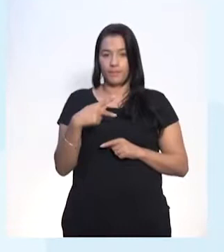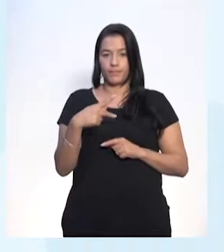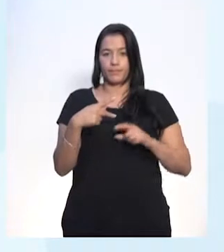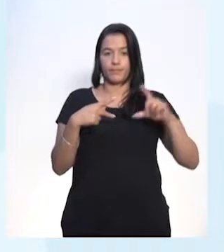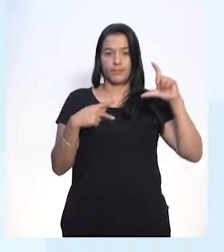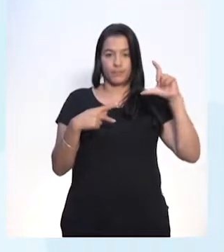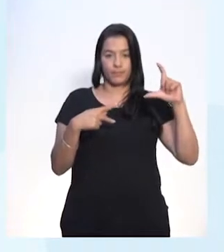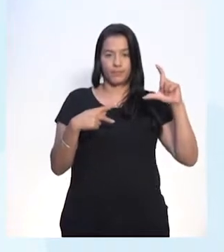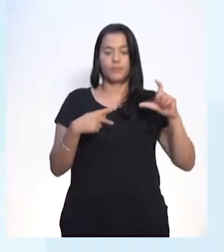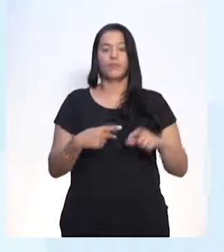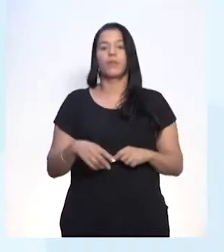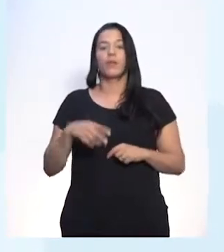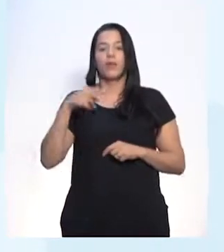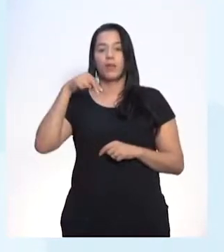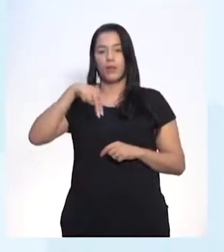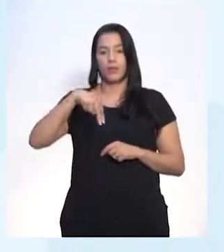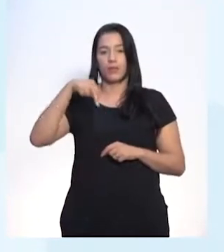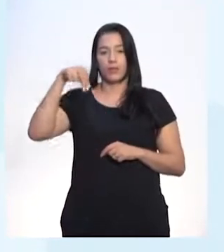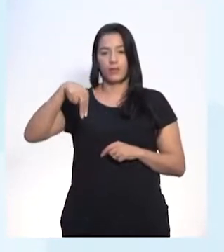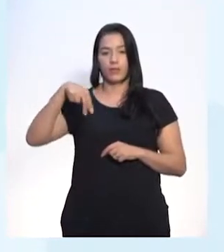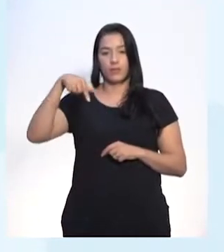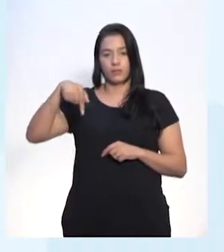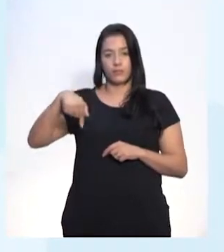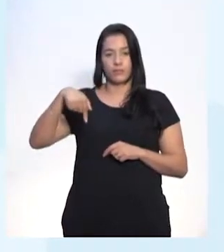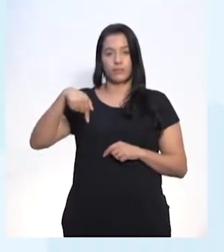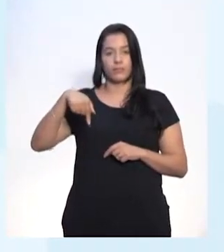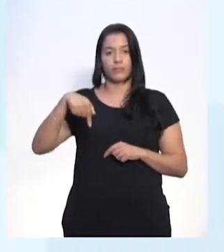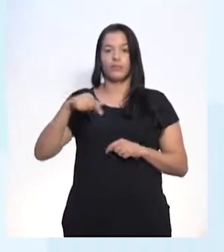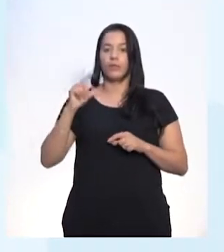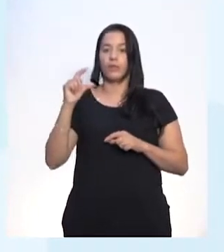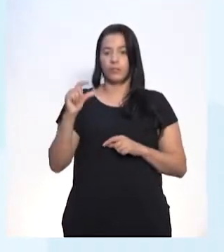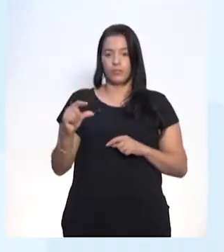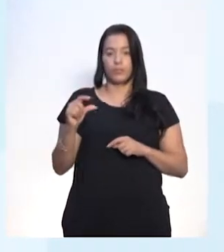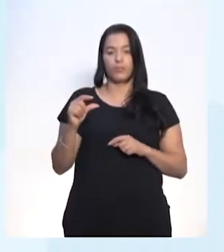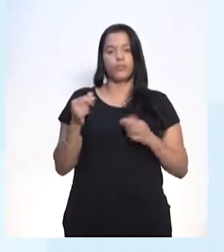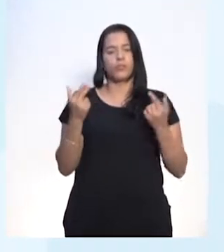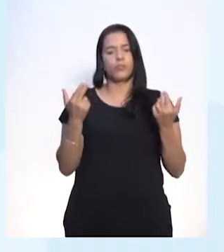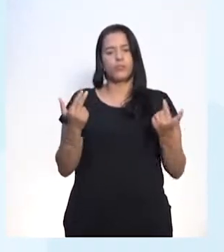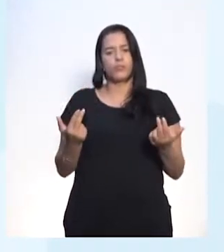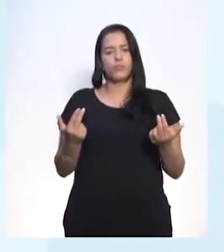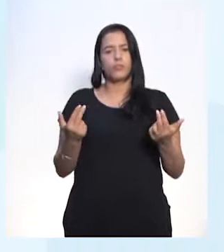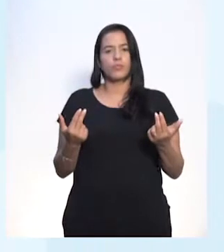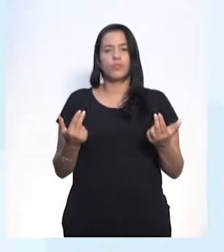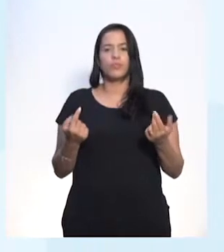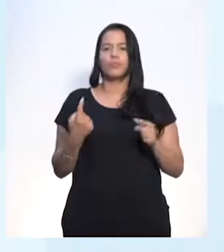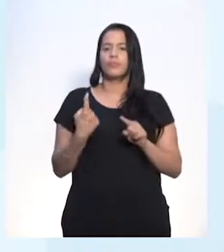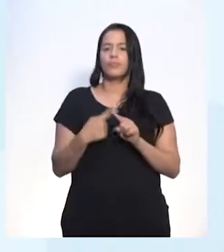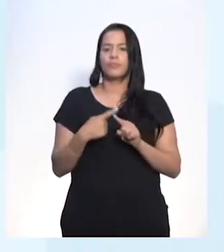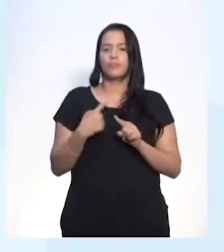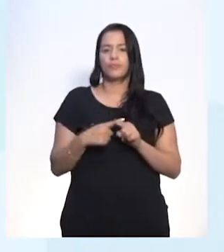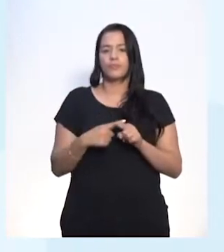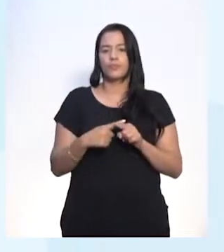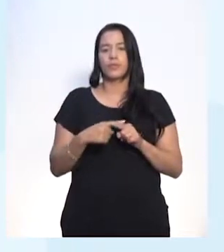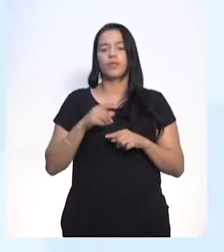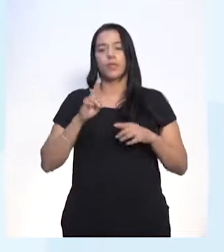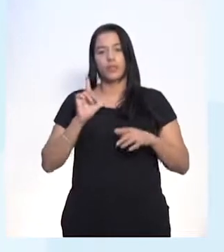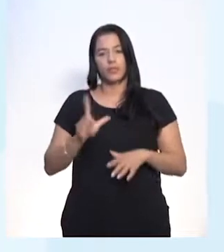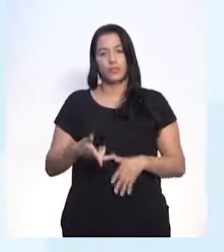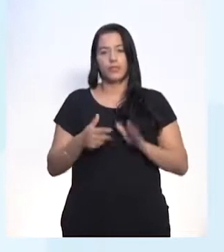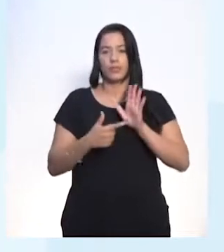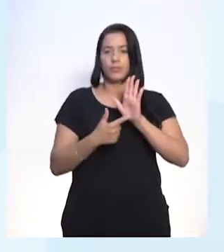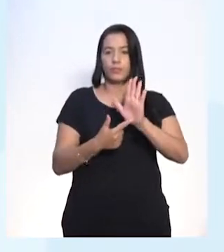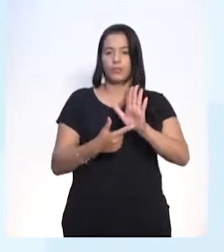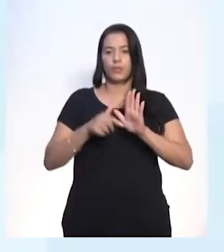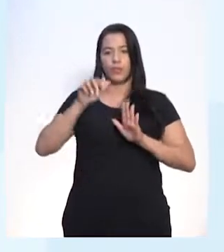grandão, e o MNQ são semelhantes, então ele já te deu